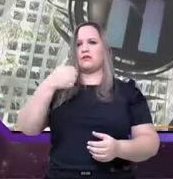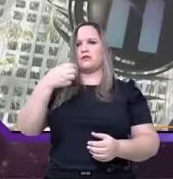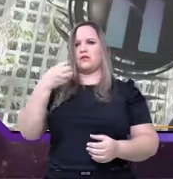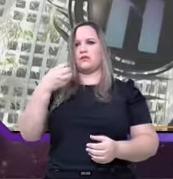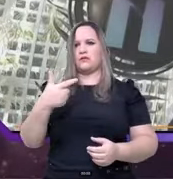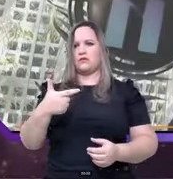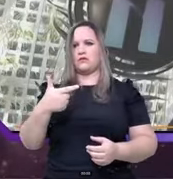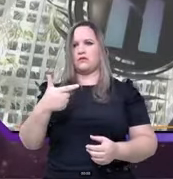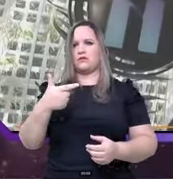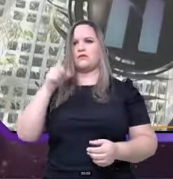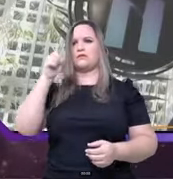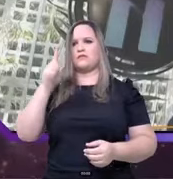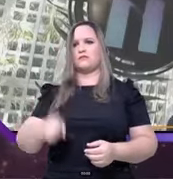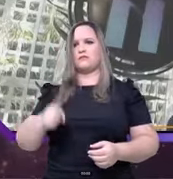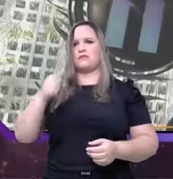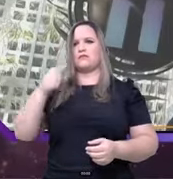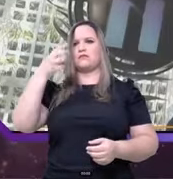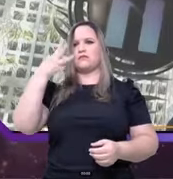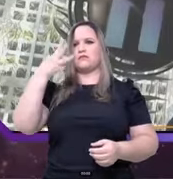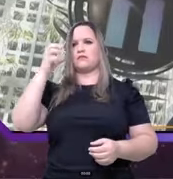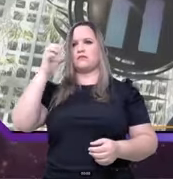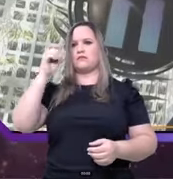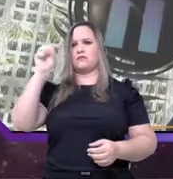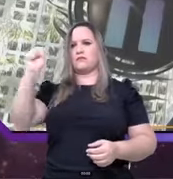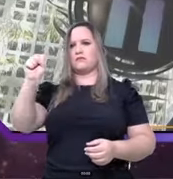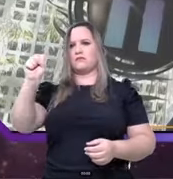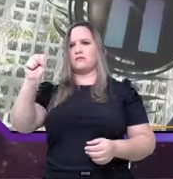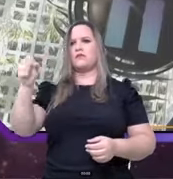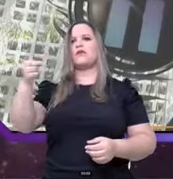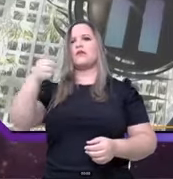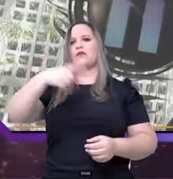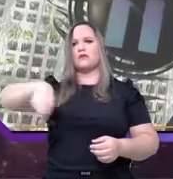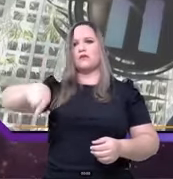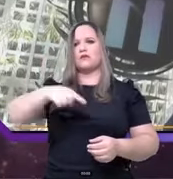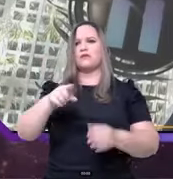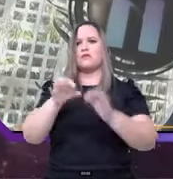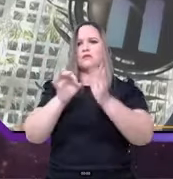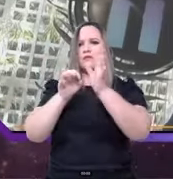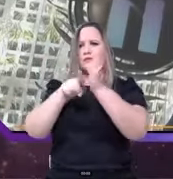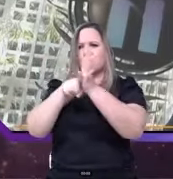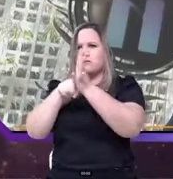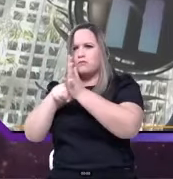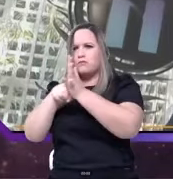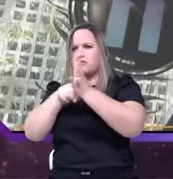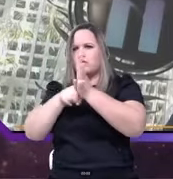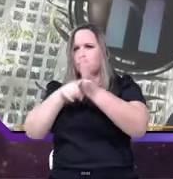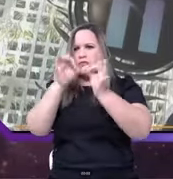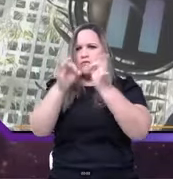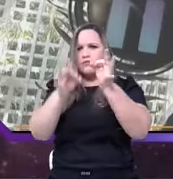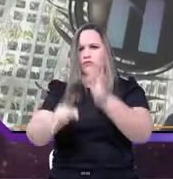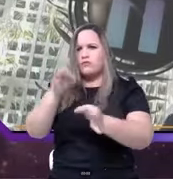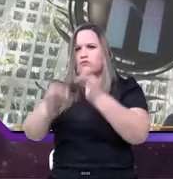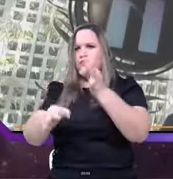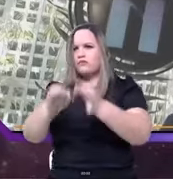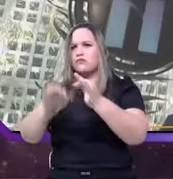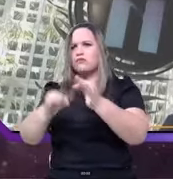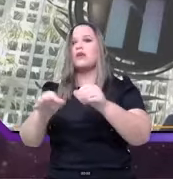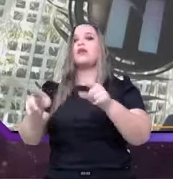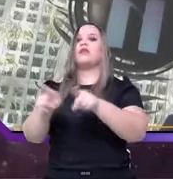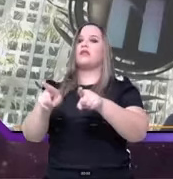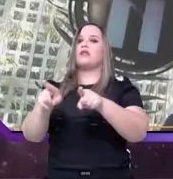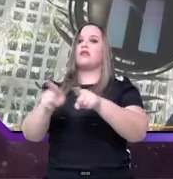onde nós temos a inovação sendo analisada e sendo julgada. Aos senhores jurados, que na realidade são os